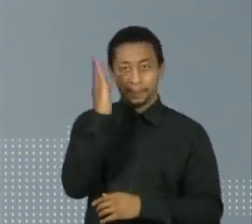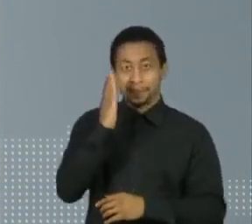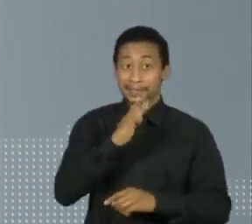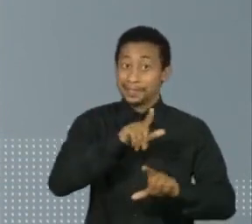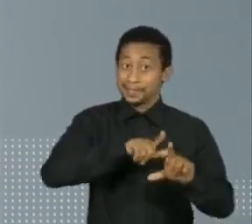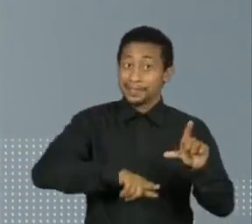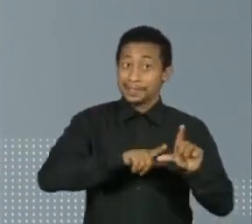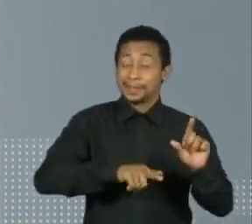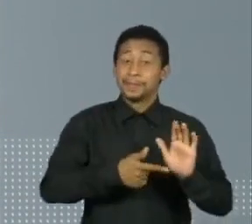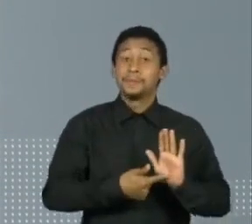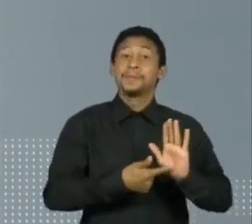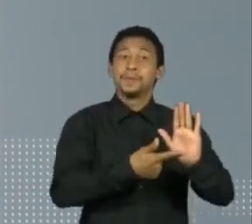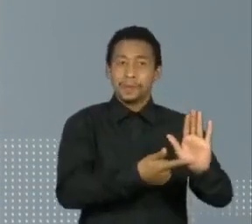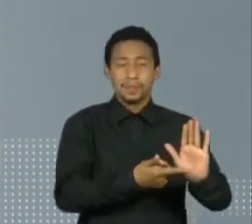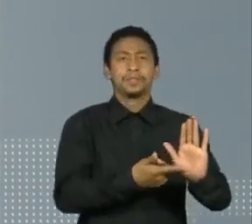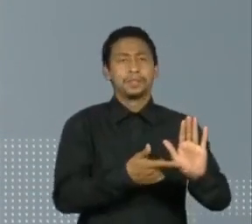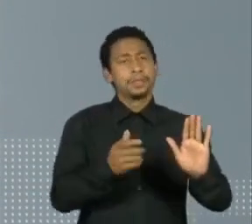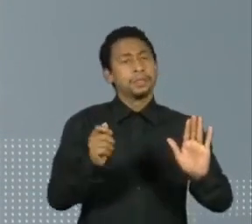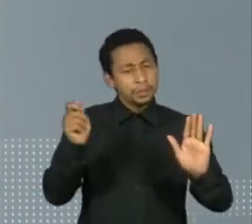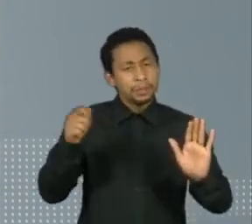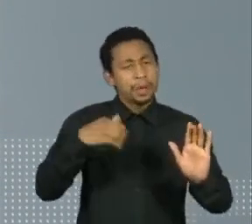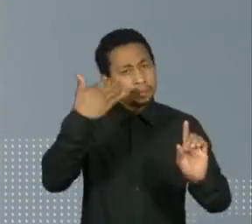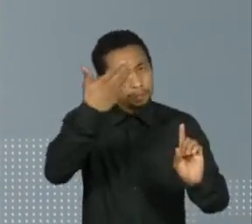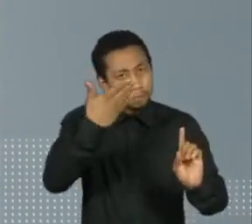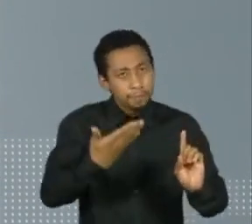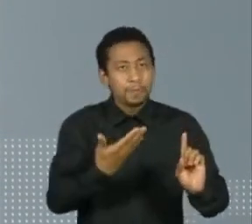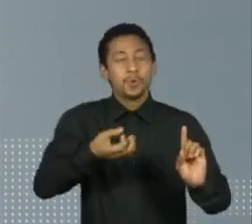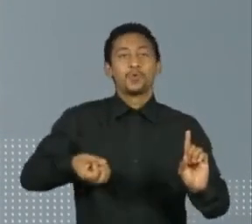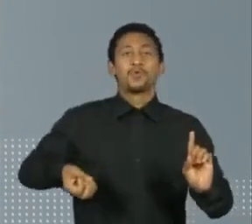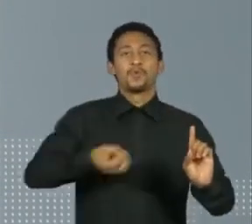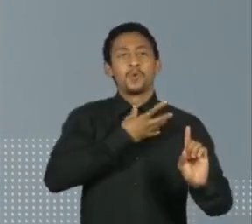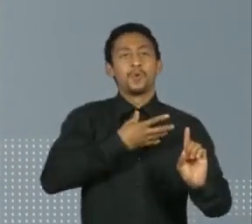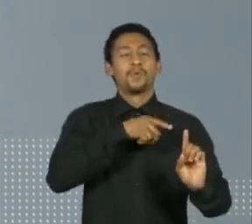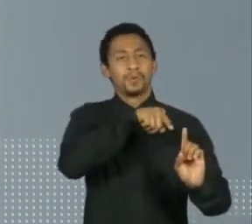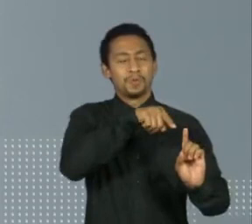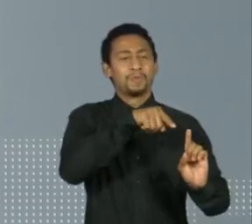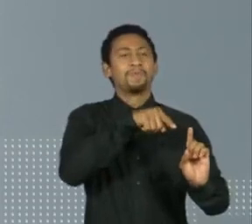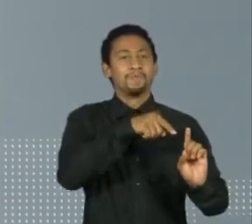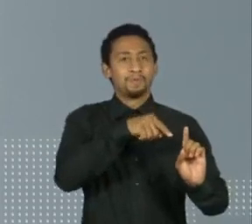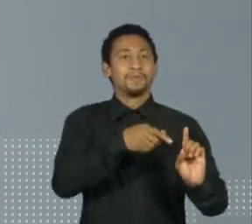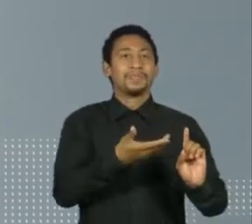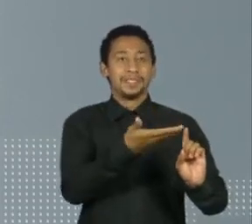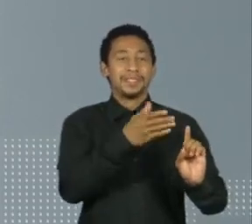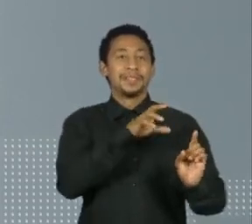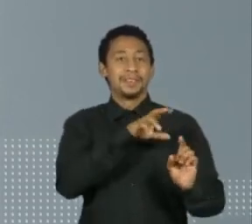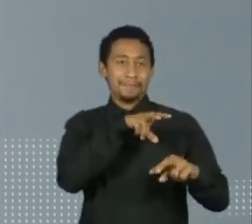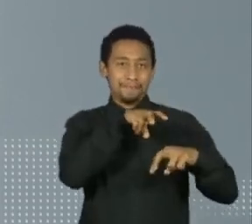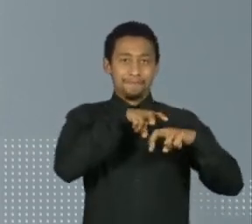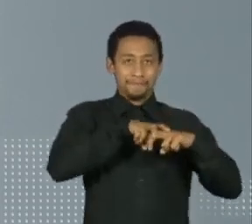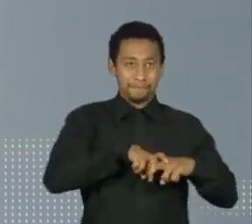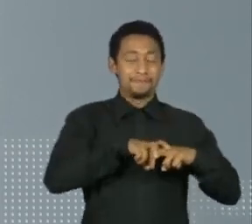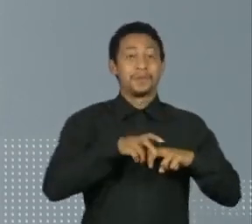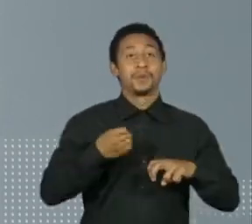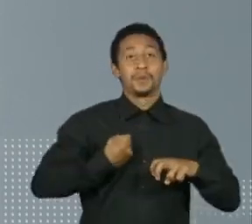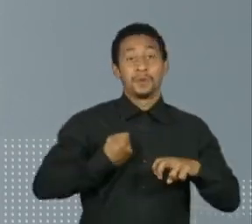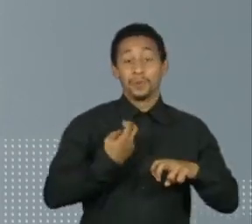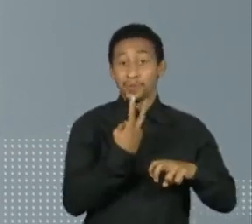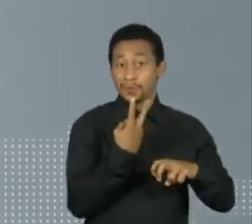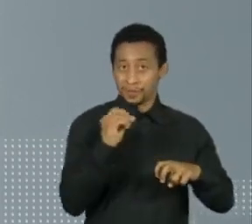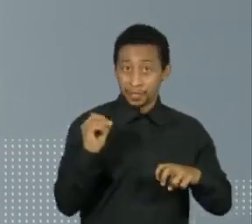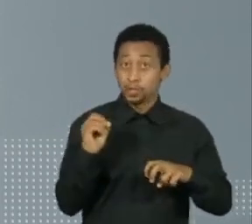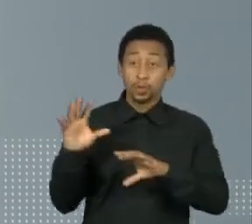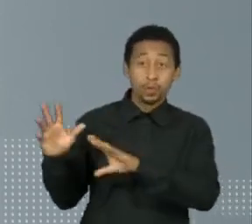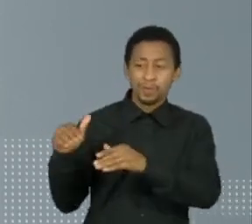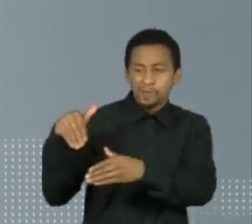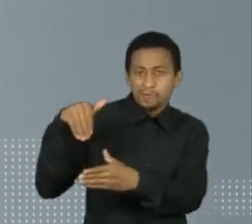do que suficiente para fazer de Gil o novo imortal, ocupante da cadeira número 20, eleito por 21